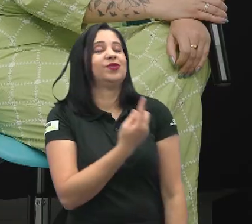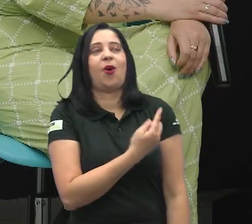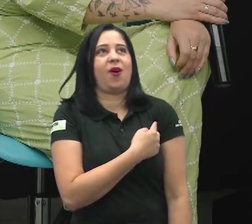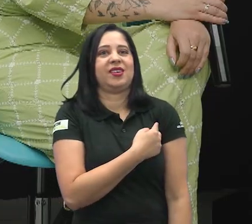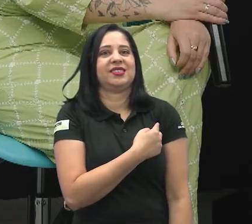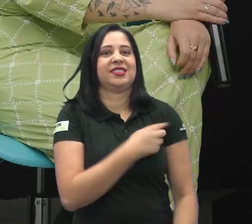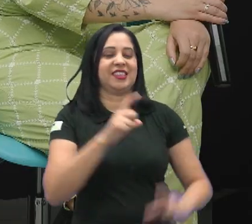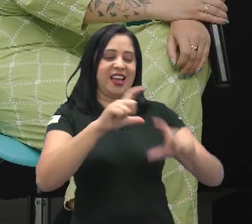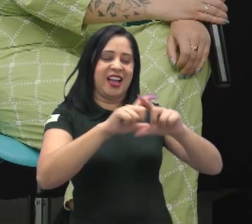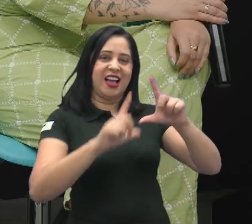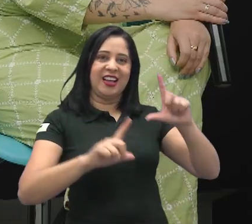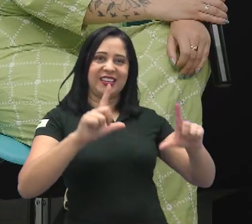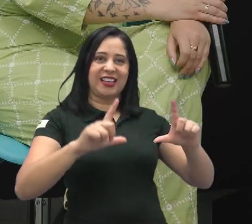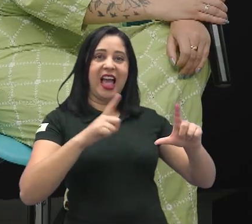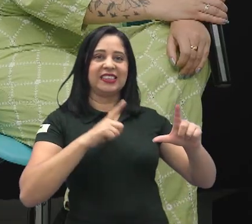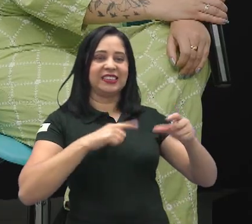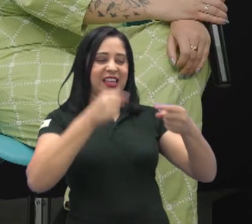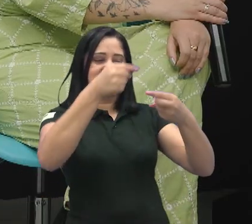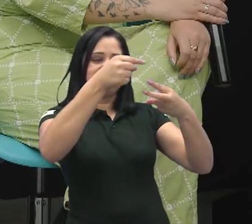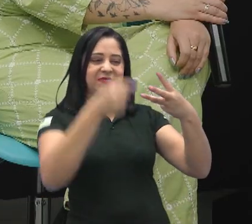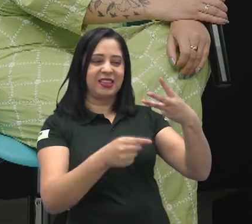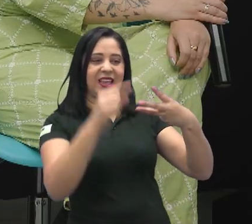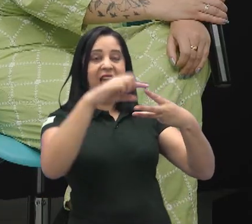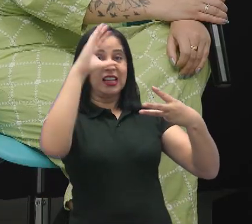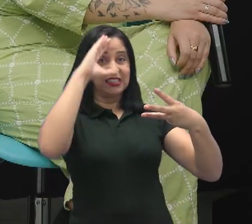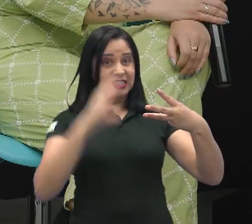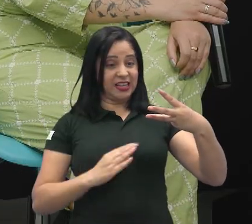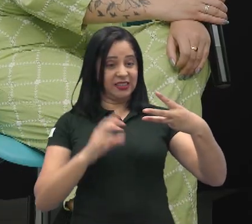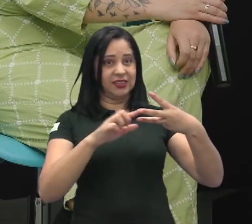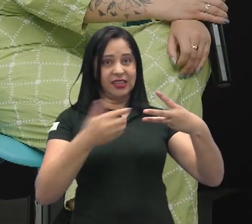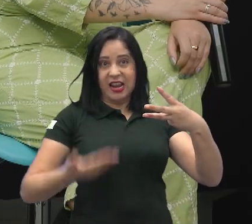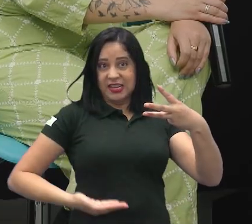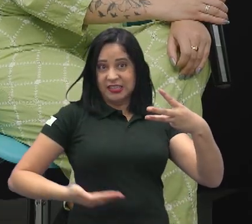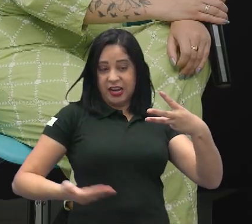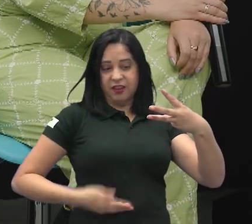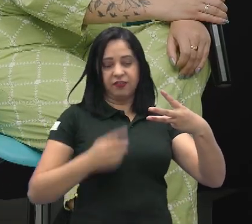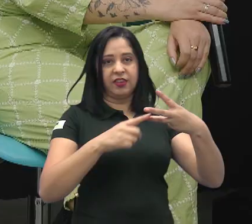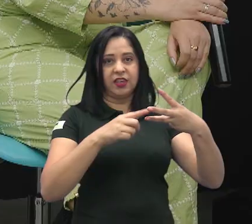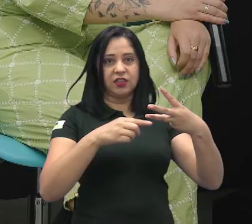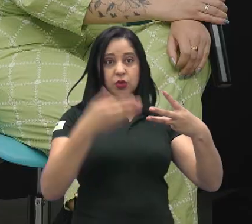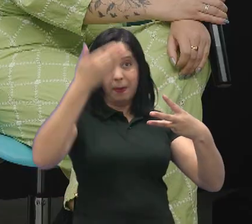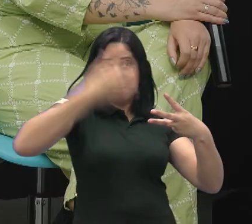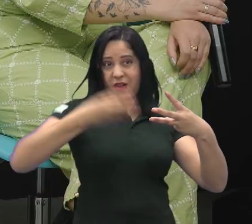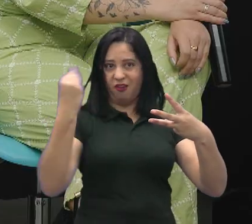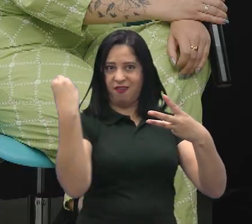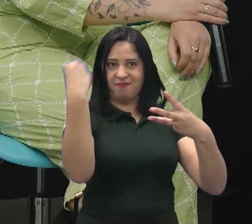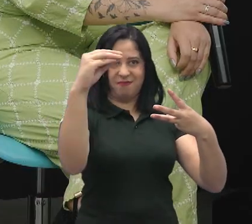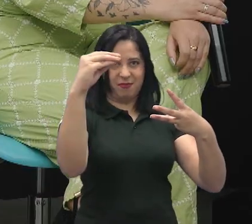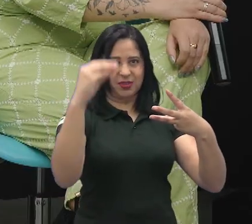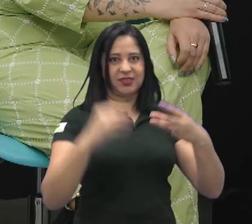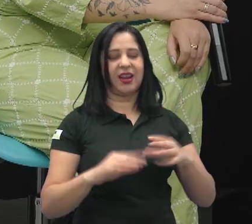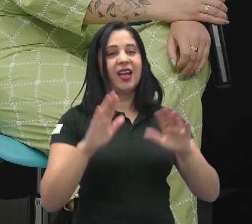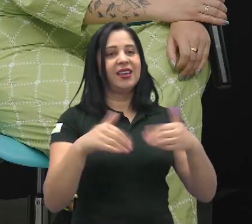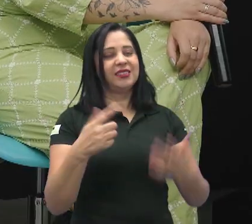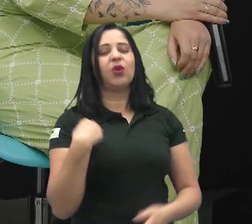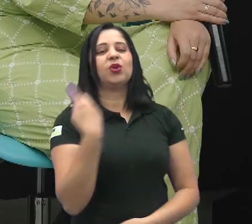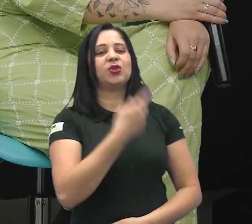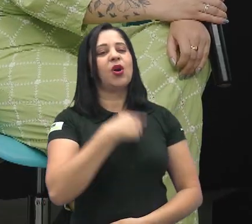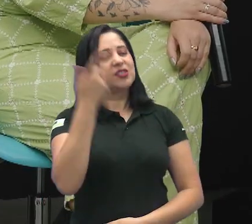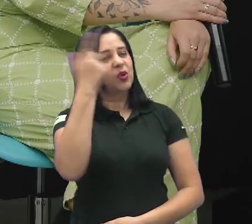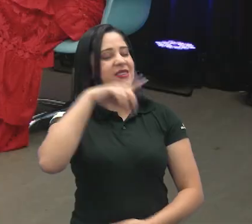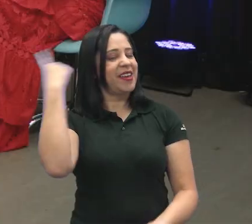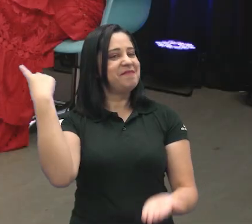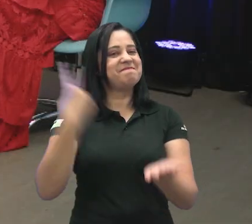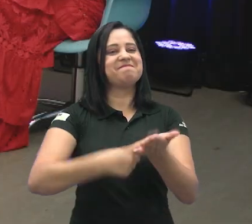nosso papel. Eu digo que a TV Câmara, ela tem que ser baseada num tripé, que é cidadania, é serviço e é transparência. Eu fico muito feliz em ver que a gente está